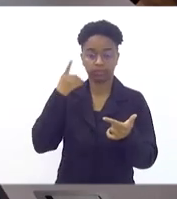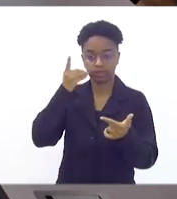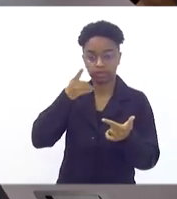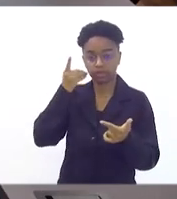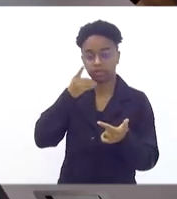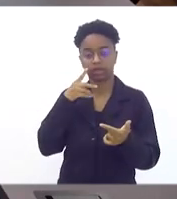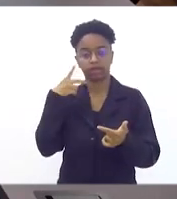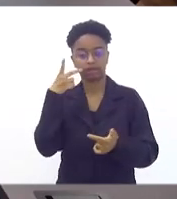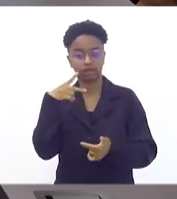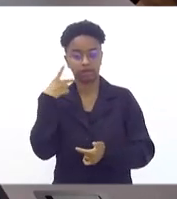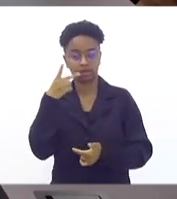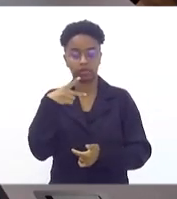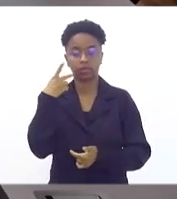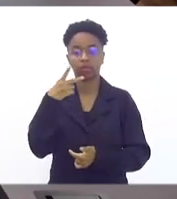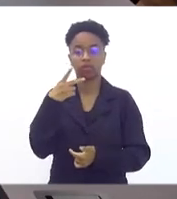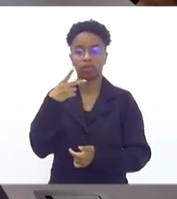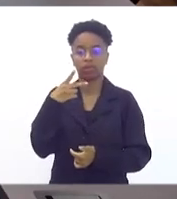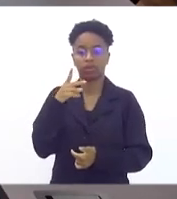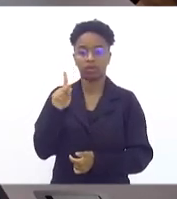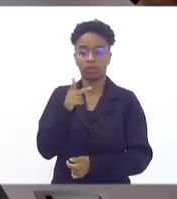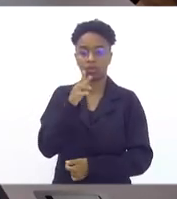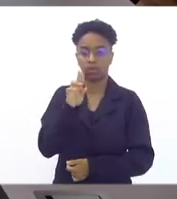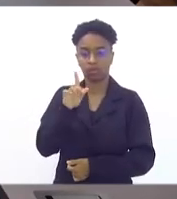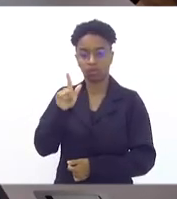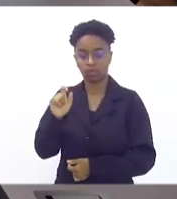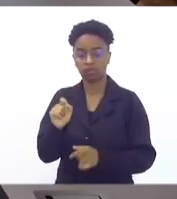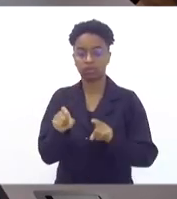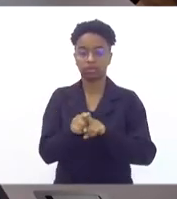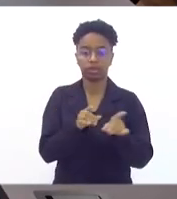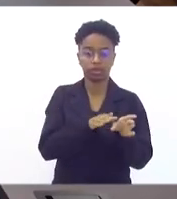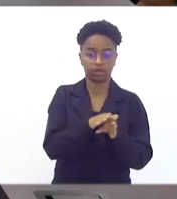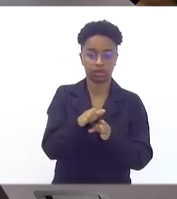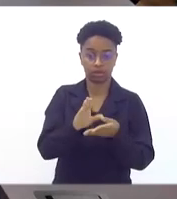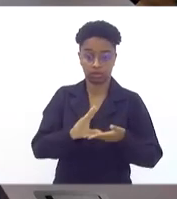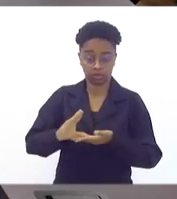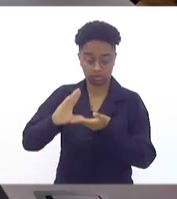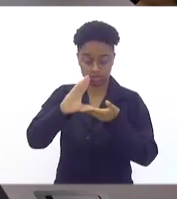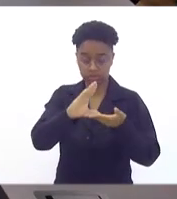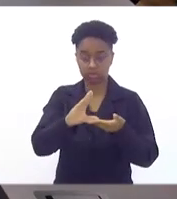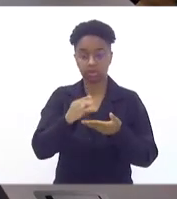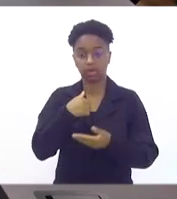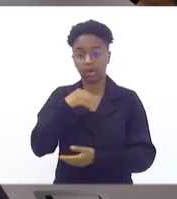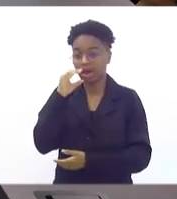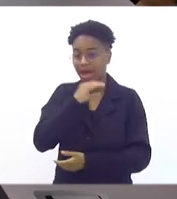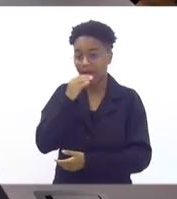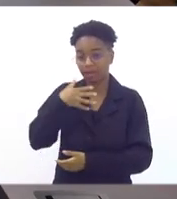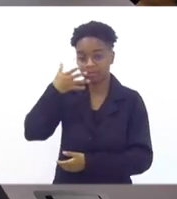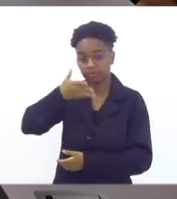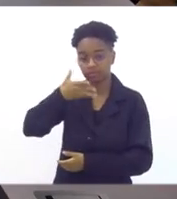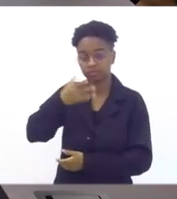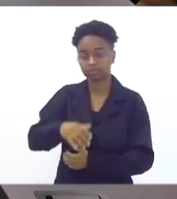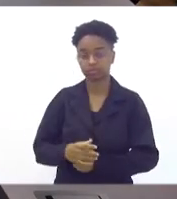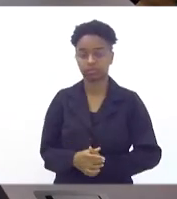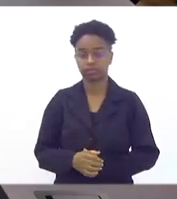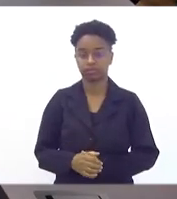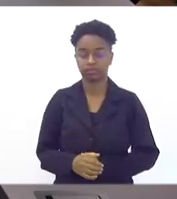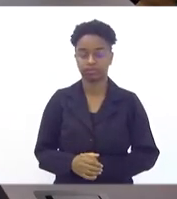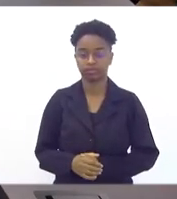Vereador Deputado Leal colegas conselheiros rapidamente Deputado